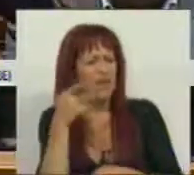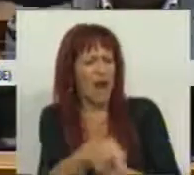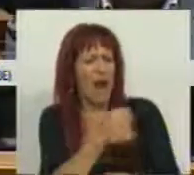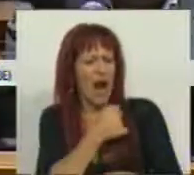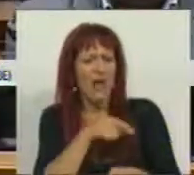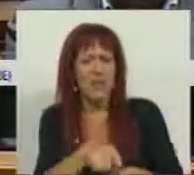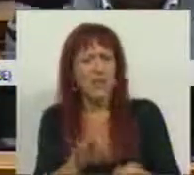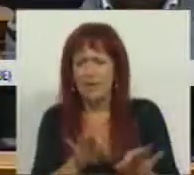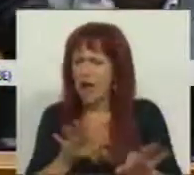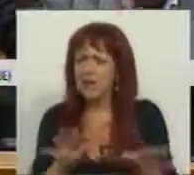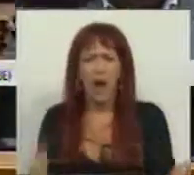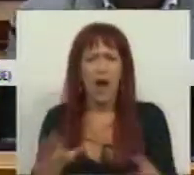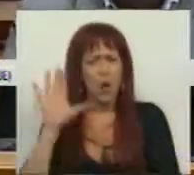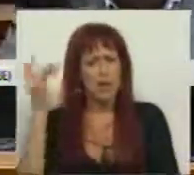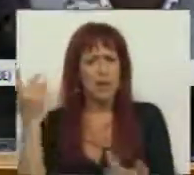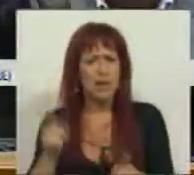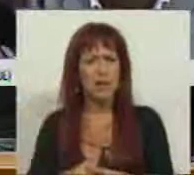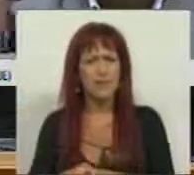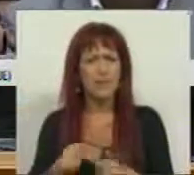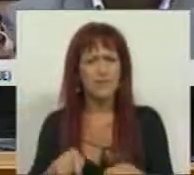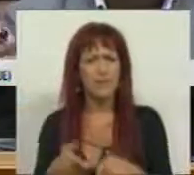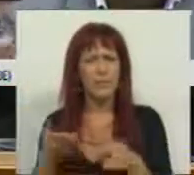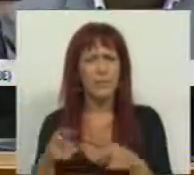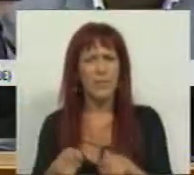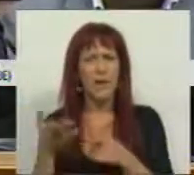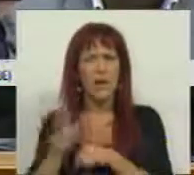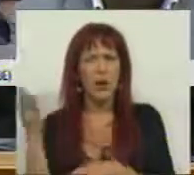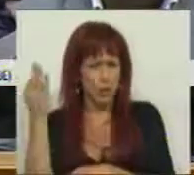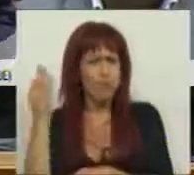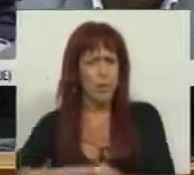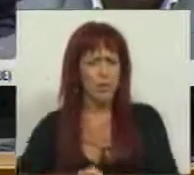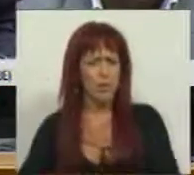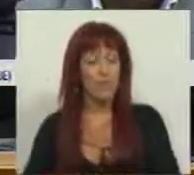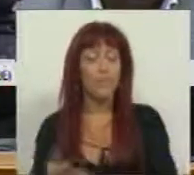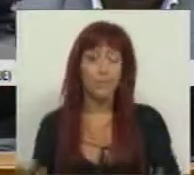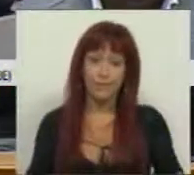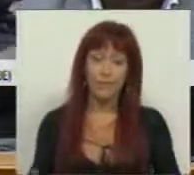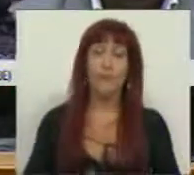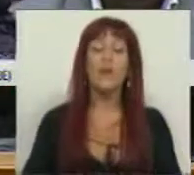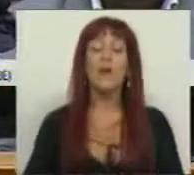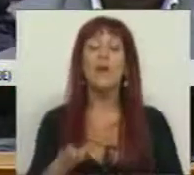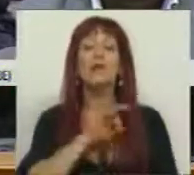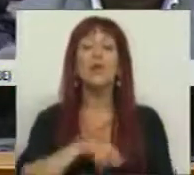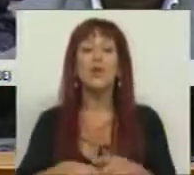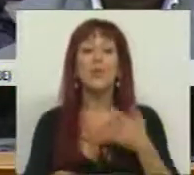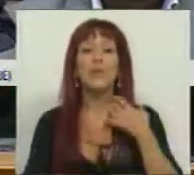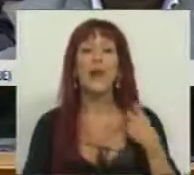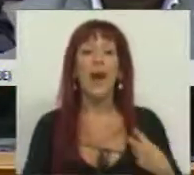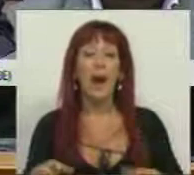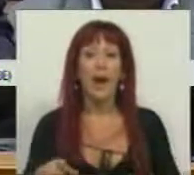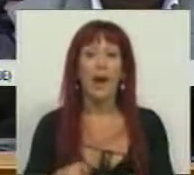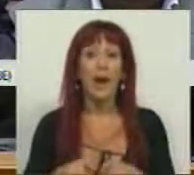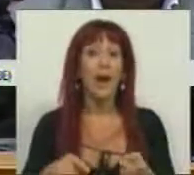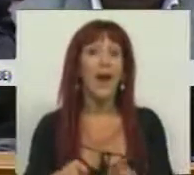vivem, como aconteceu no caso concreto do Porto. Aliás, Srs. Deputados, é